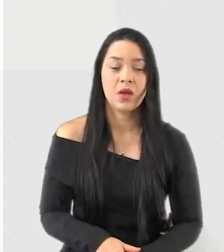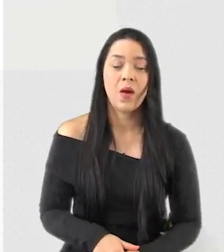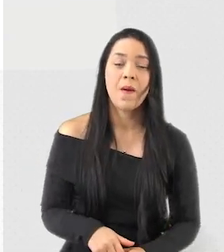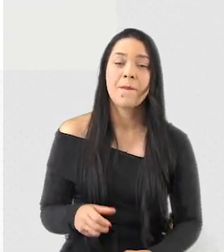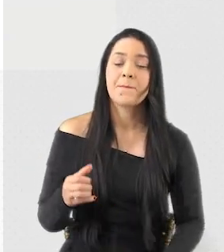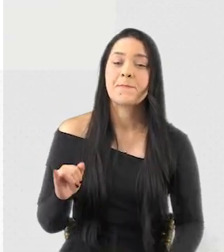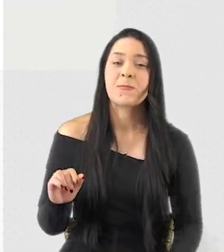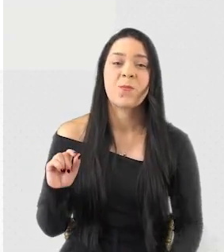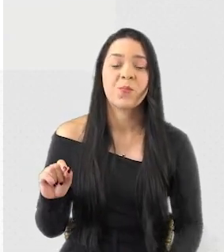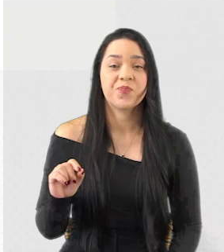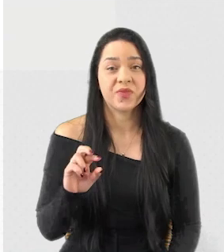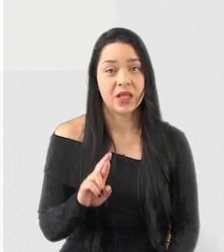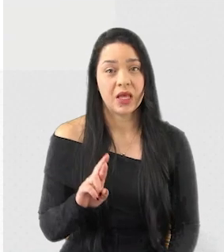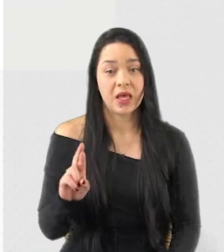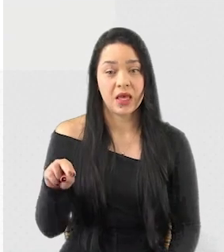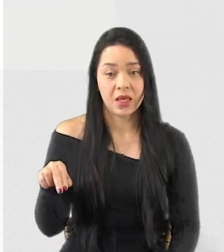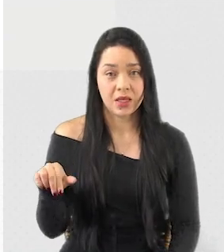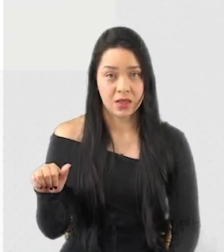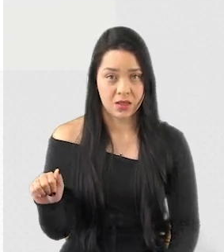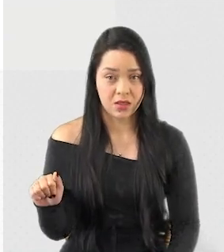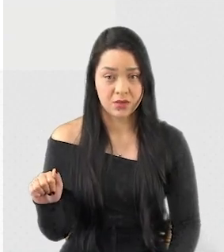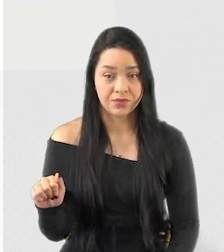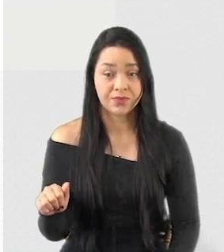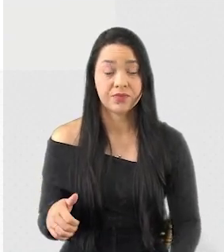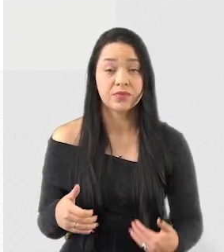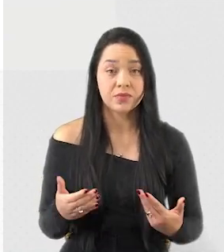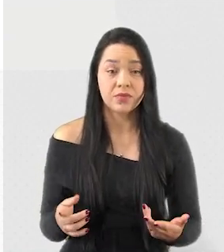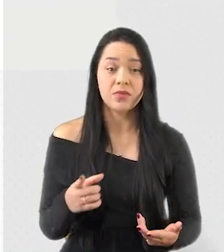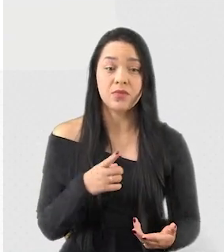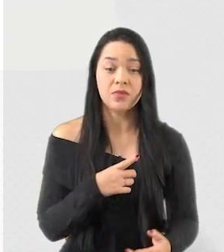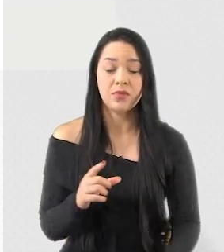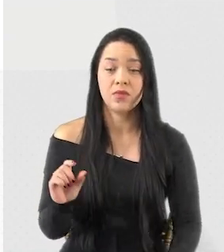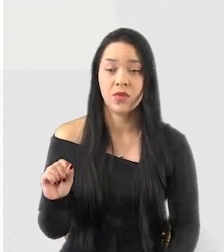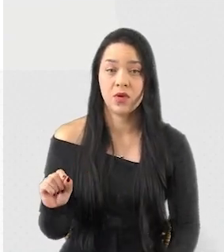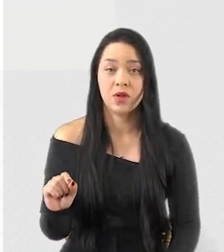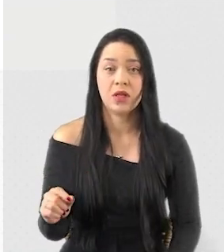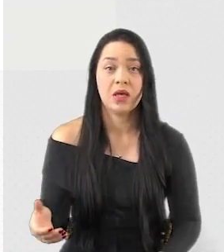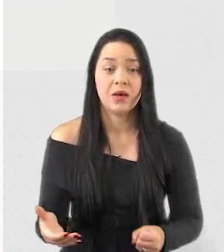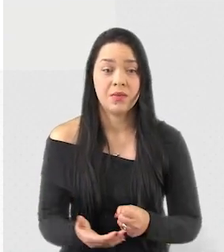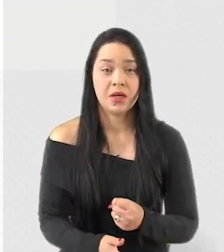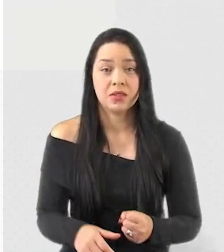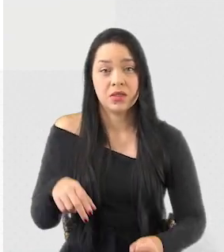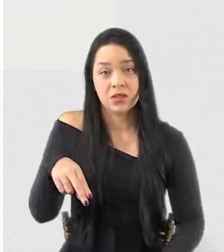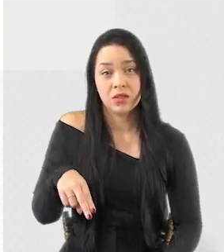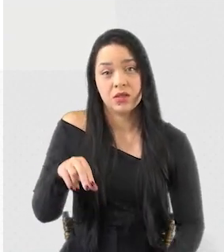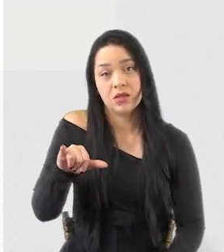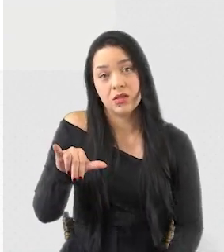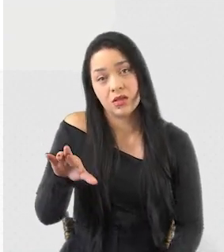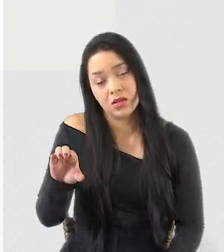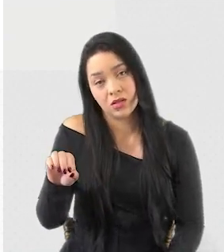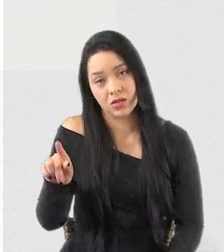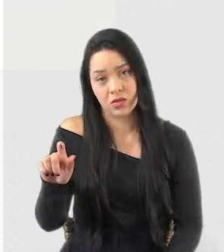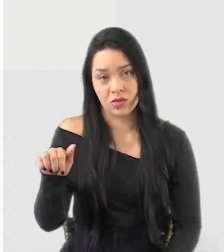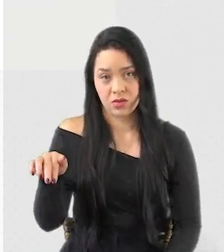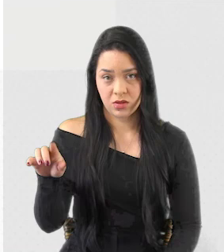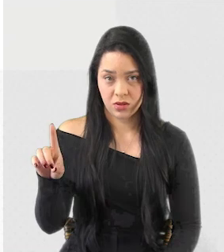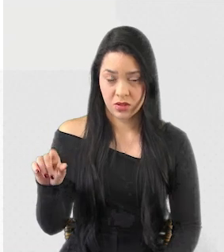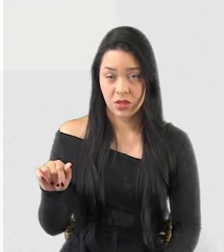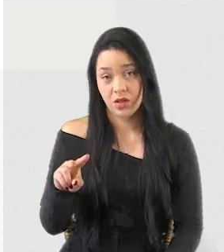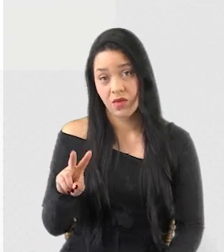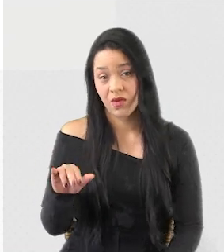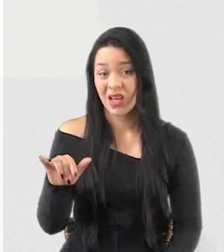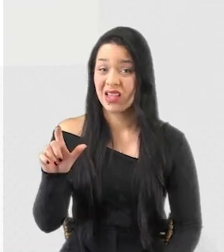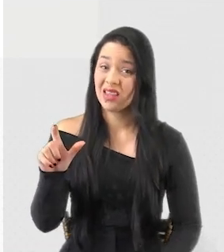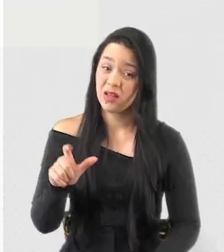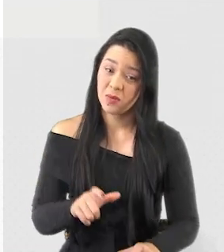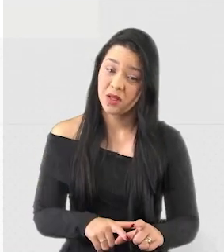for um RNA, uma ribose. E aí, nós temos aqui a base nitrogenada, que também vai depender, ela